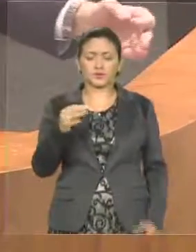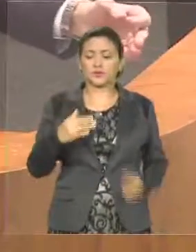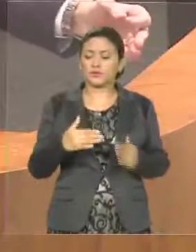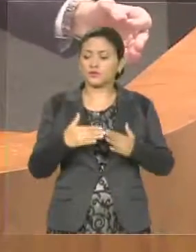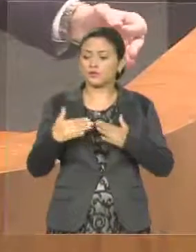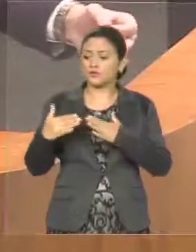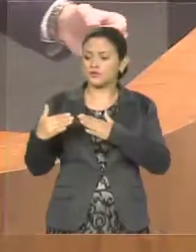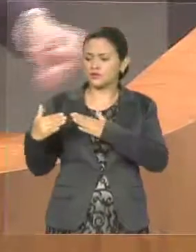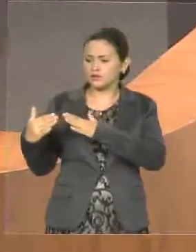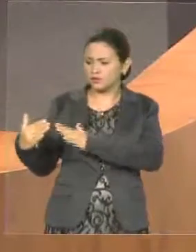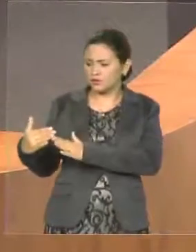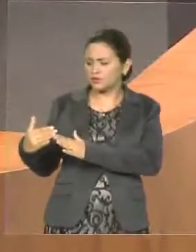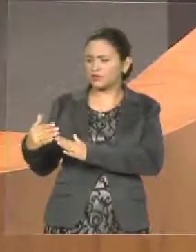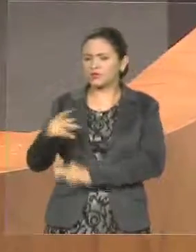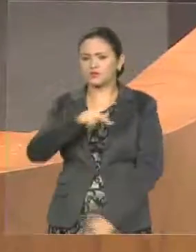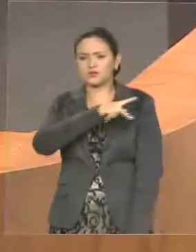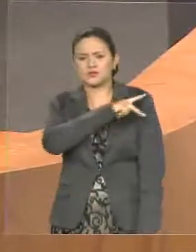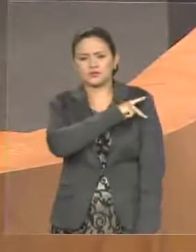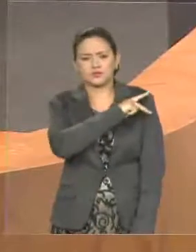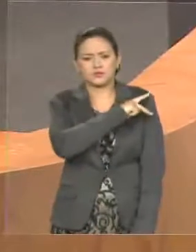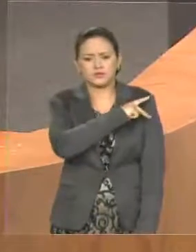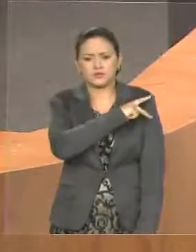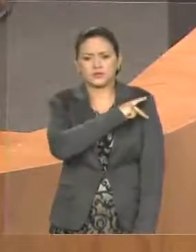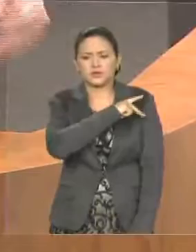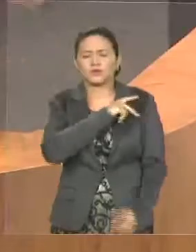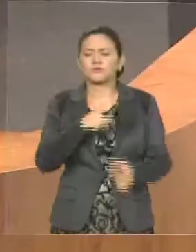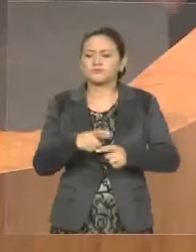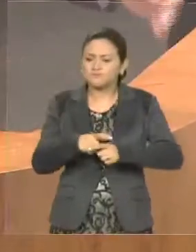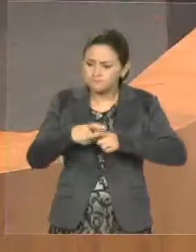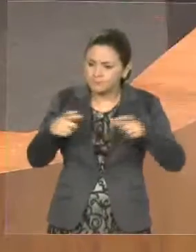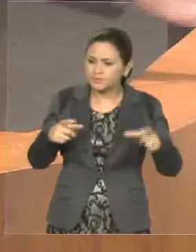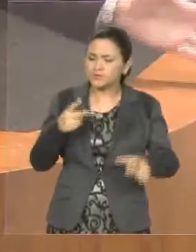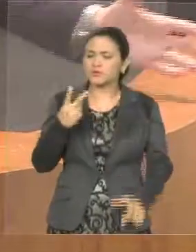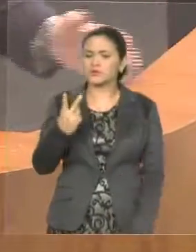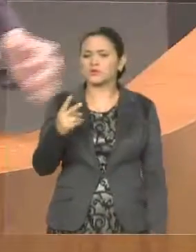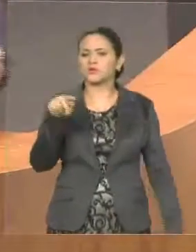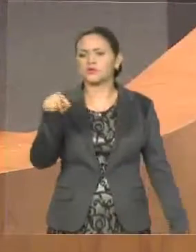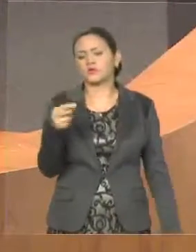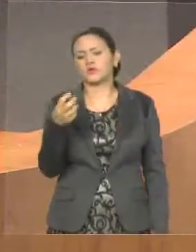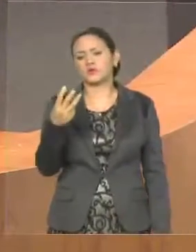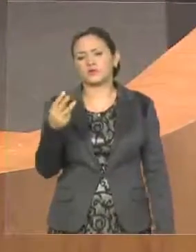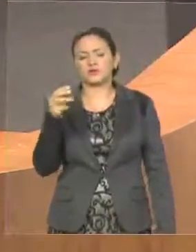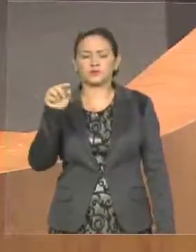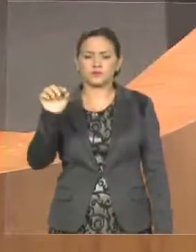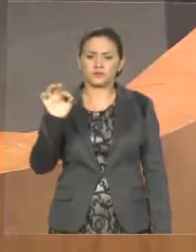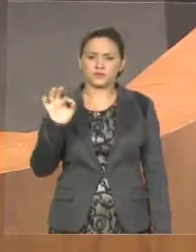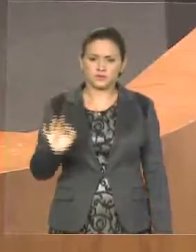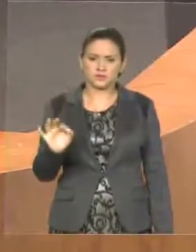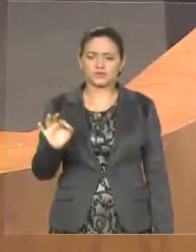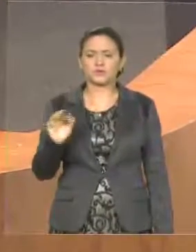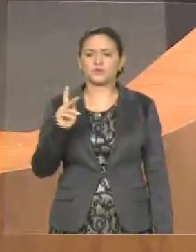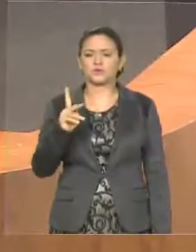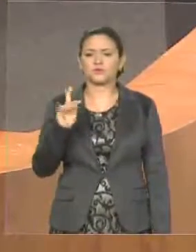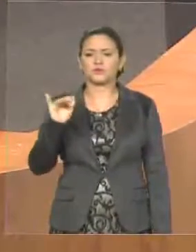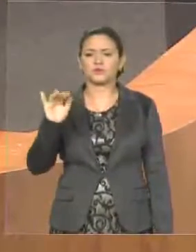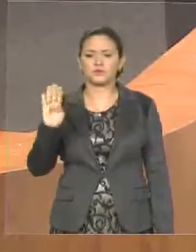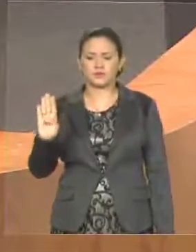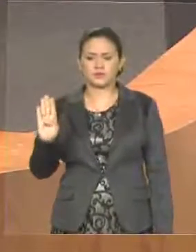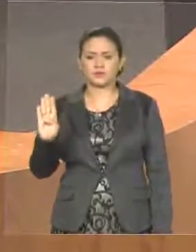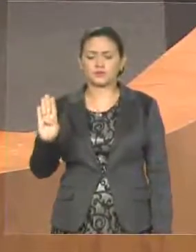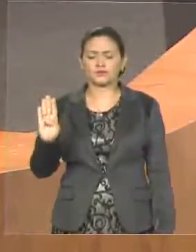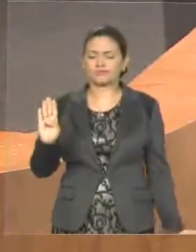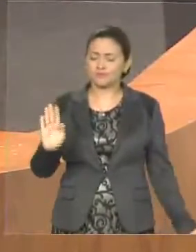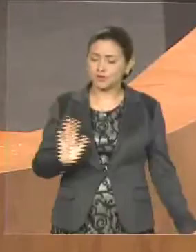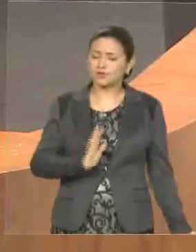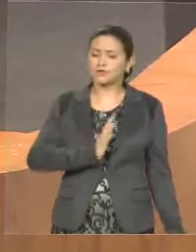Piauí teve um aumento de 2,3% de seu PIB. É um grande absurdo. Realmente,